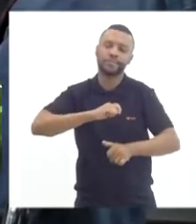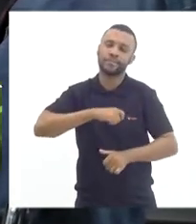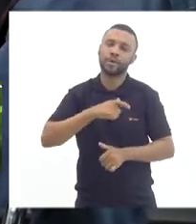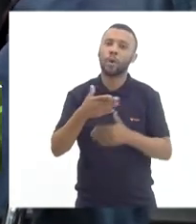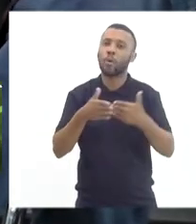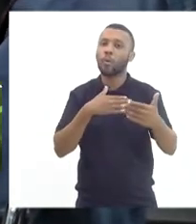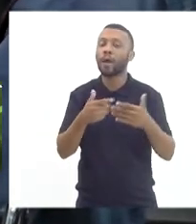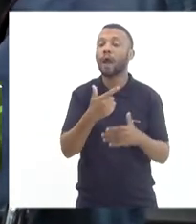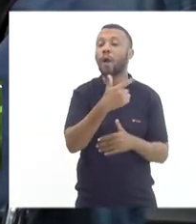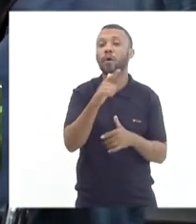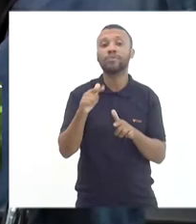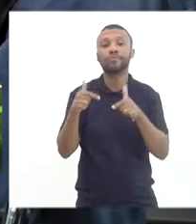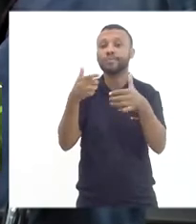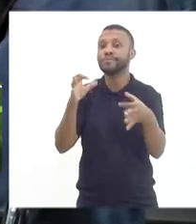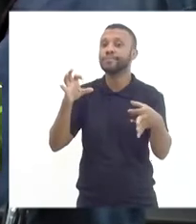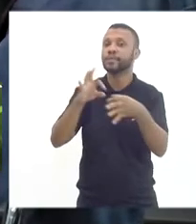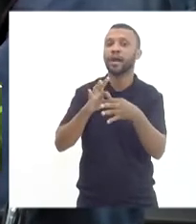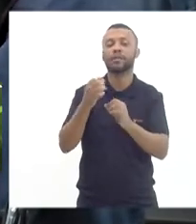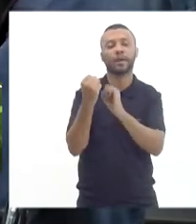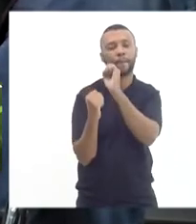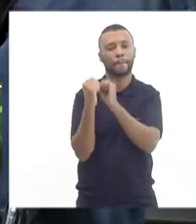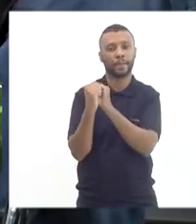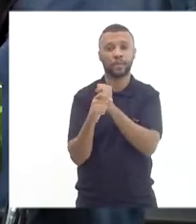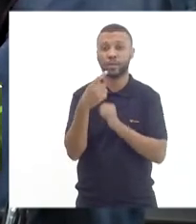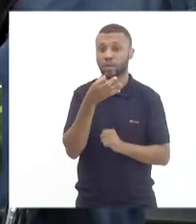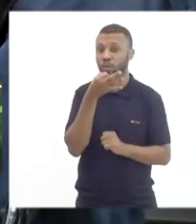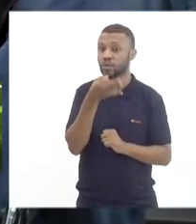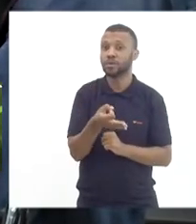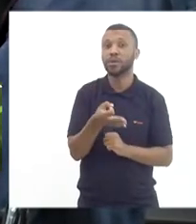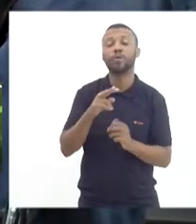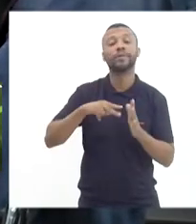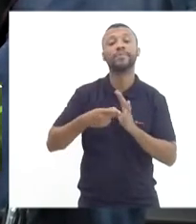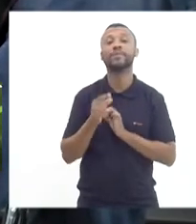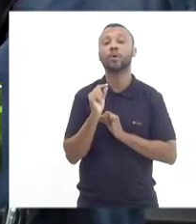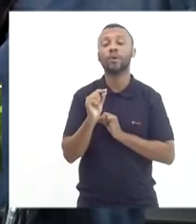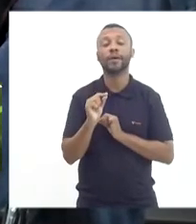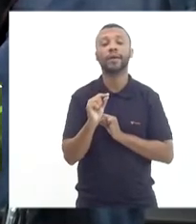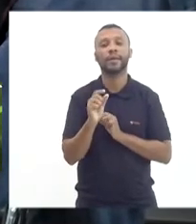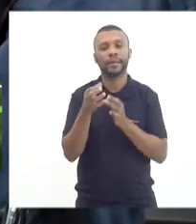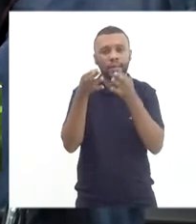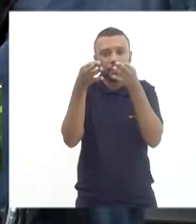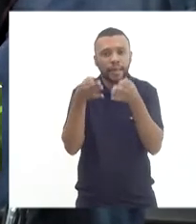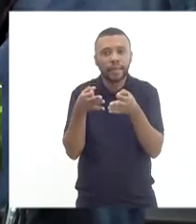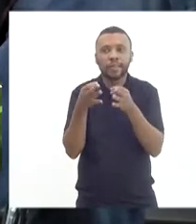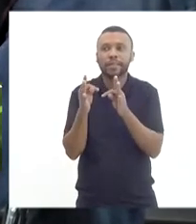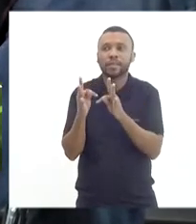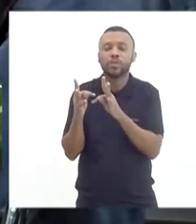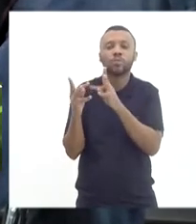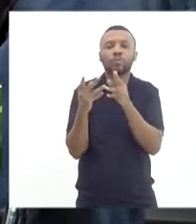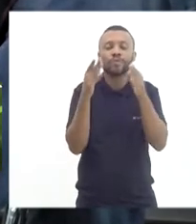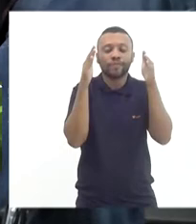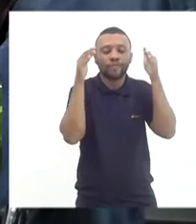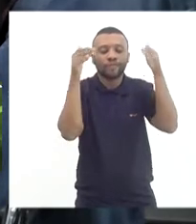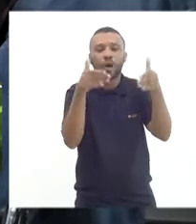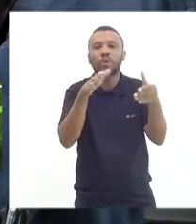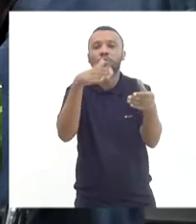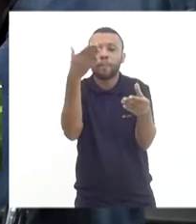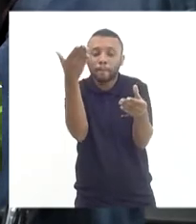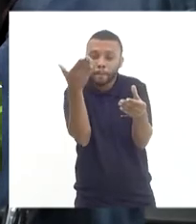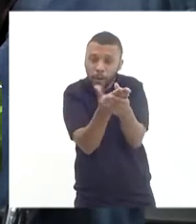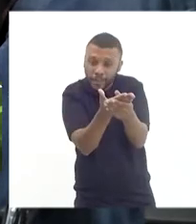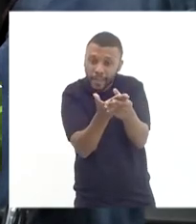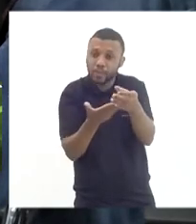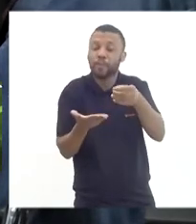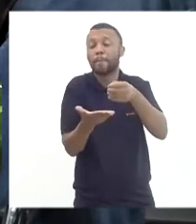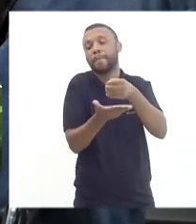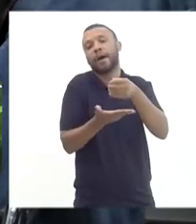procedimento relativo àquela empresa. E a nossa sugestão é que, exatamente, que tudo fique concentrado no processo originário